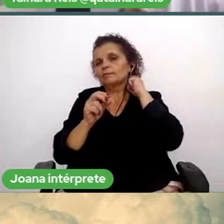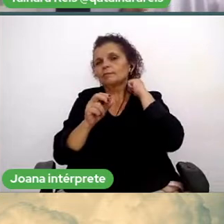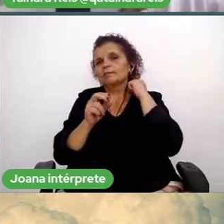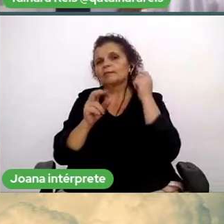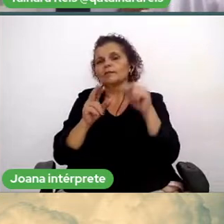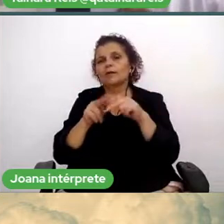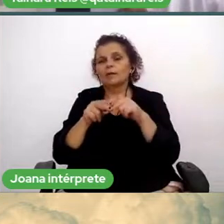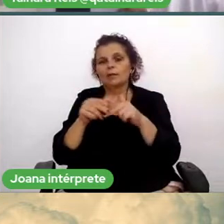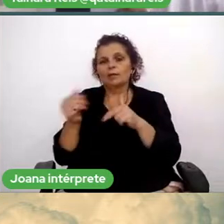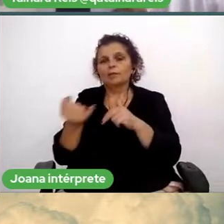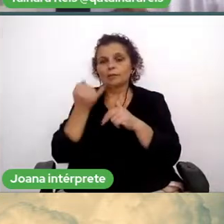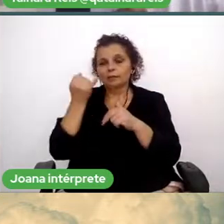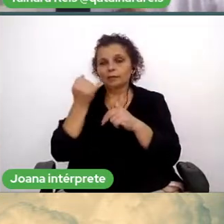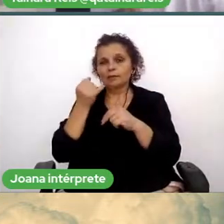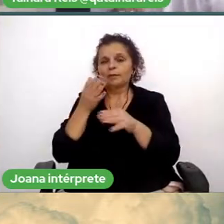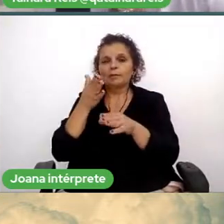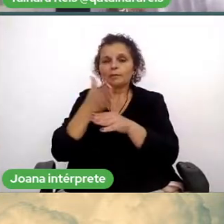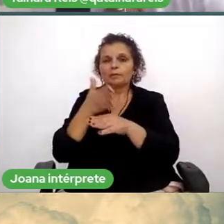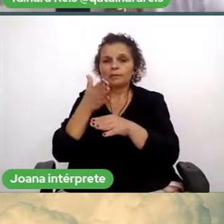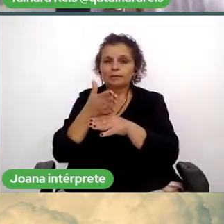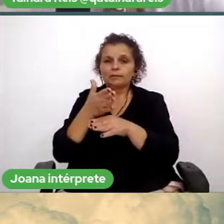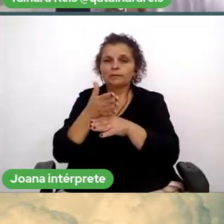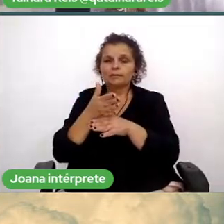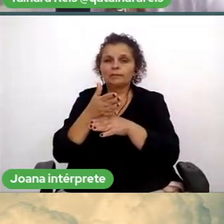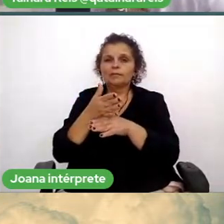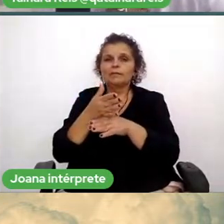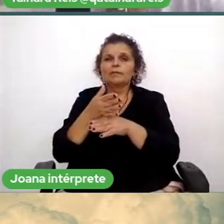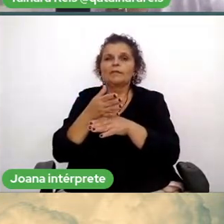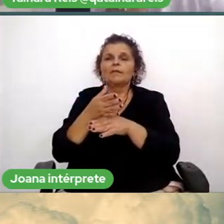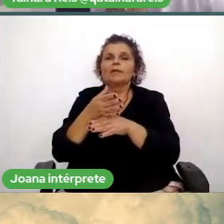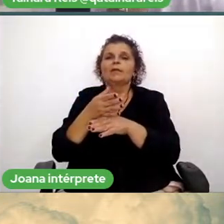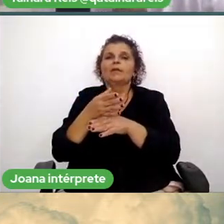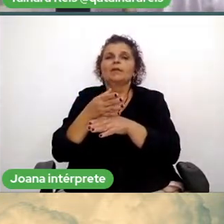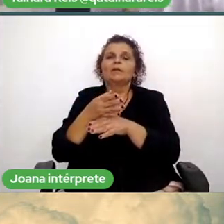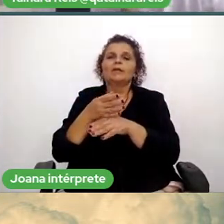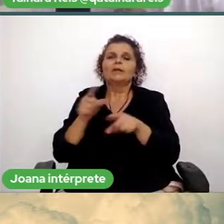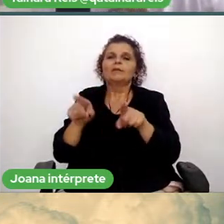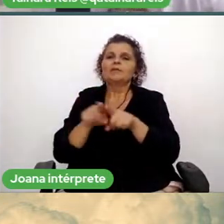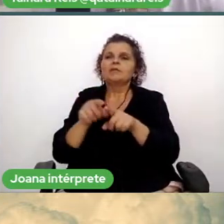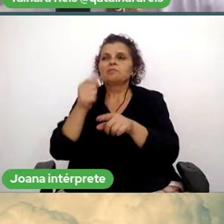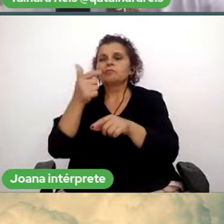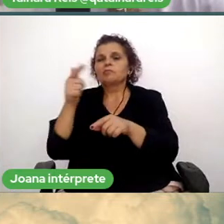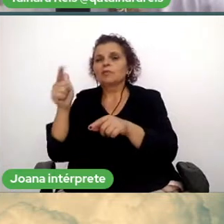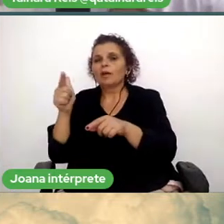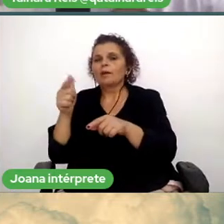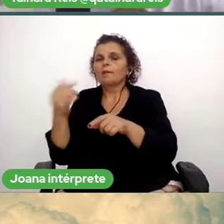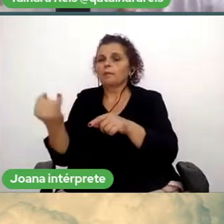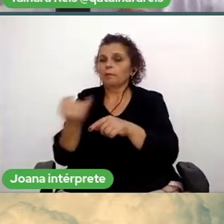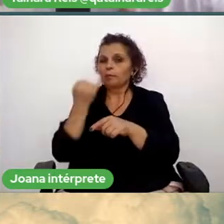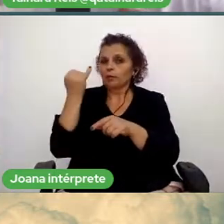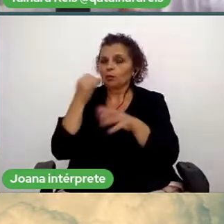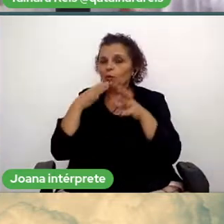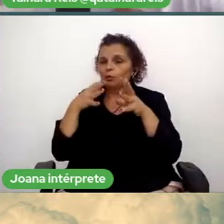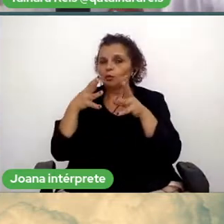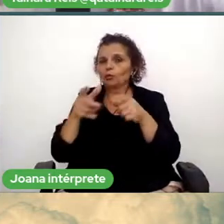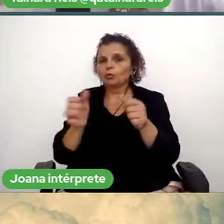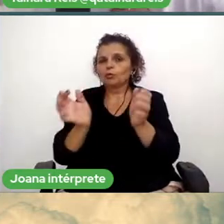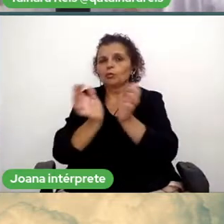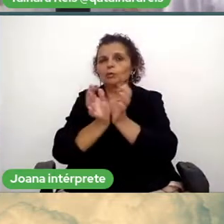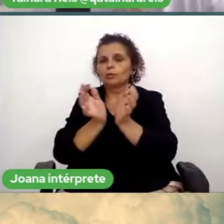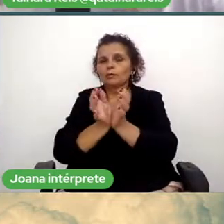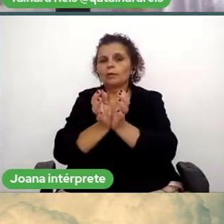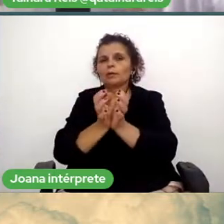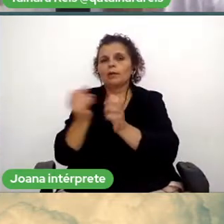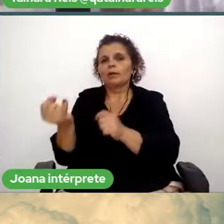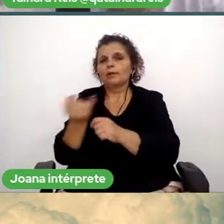que a pessoa QA participe, se houver uma pessoa QA no time, né? E se não houver, é importante que todo o time se engaje para